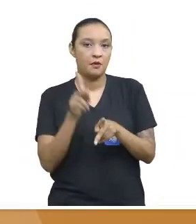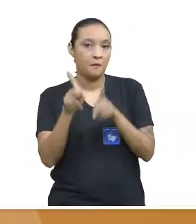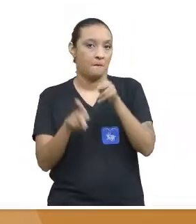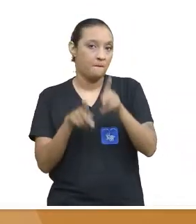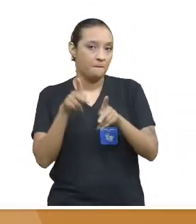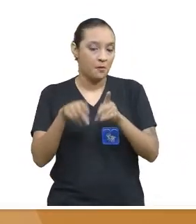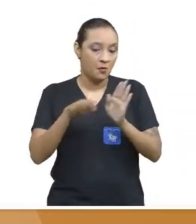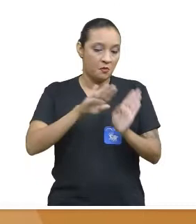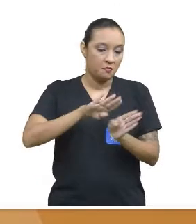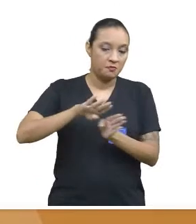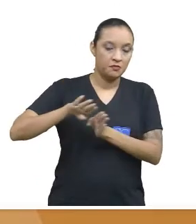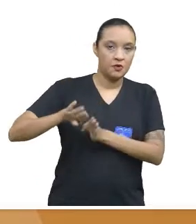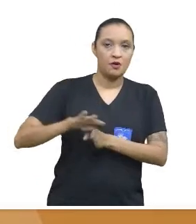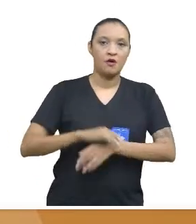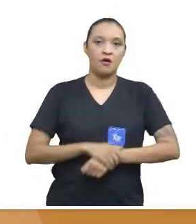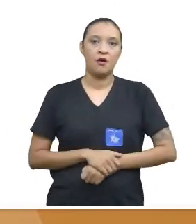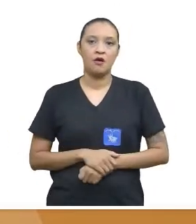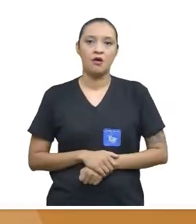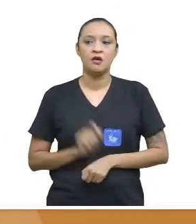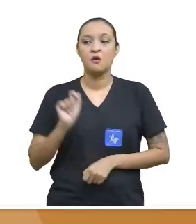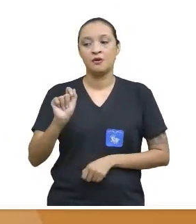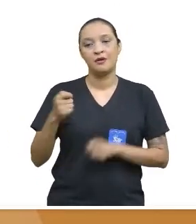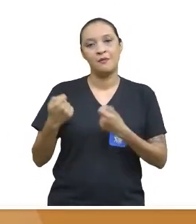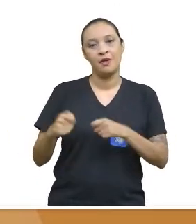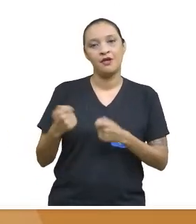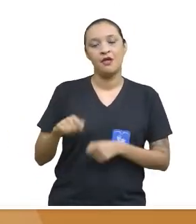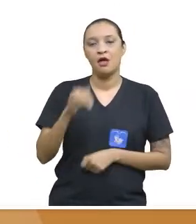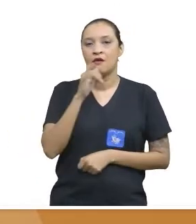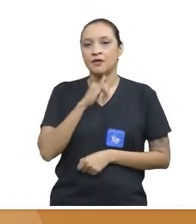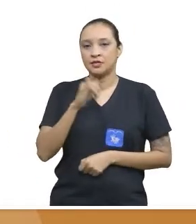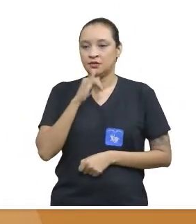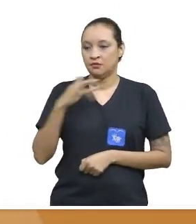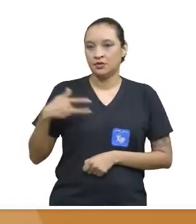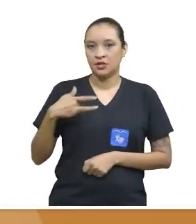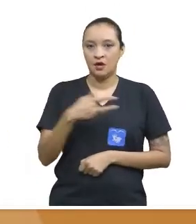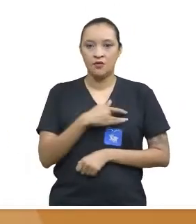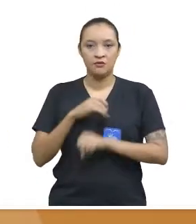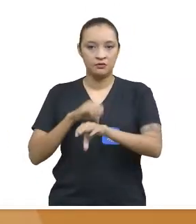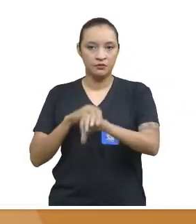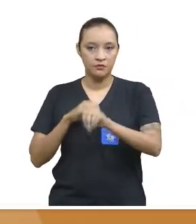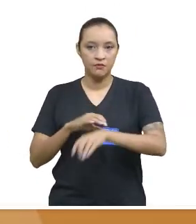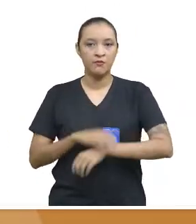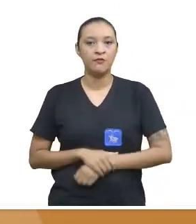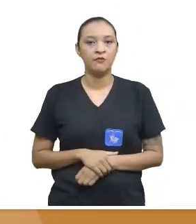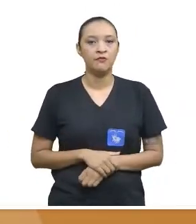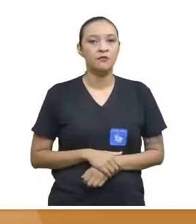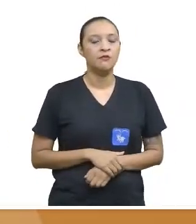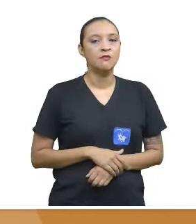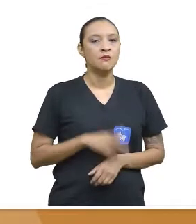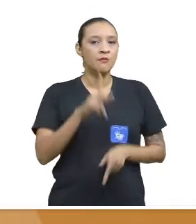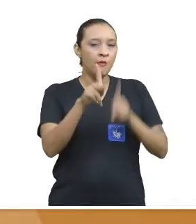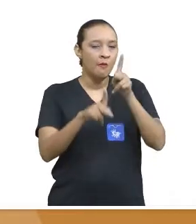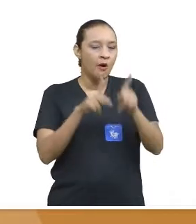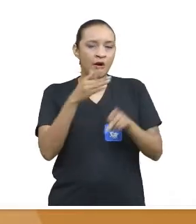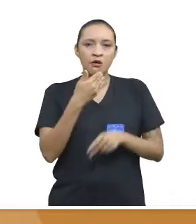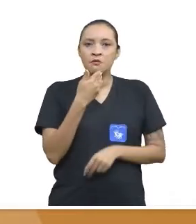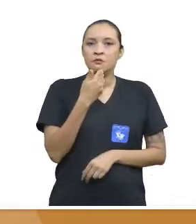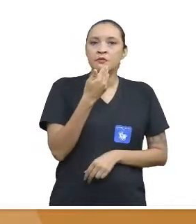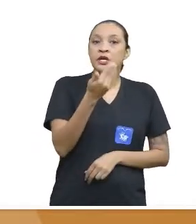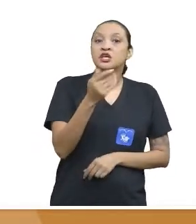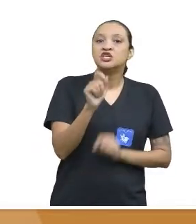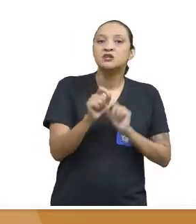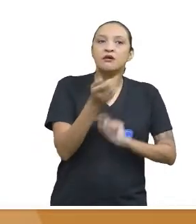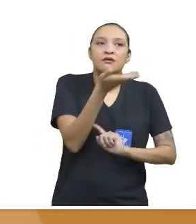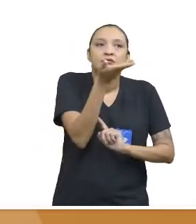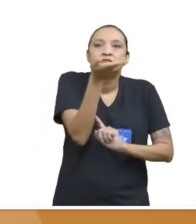lado em necessidades básicas, como educação e saúde. O povo ali pedindo com o chapeuzinho e JK ali